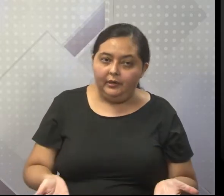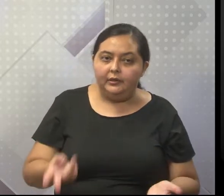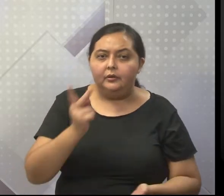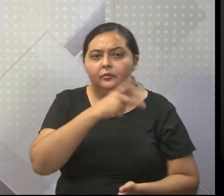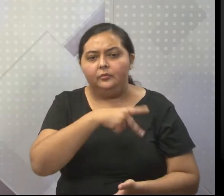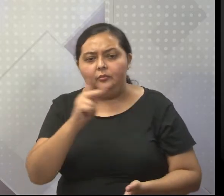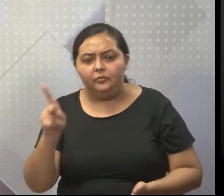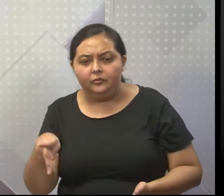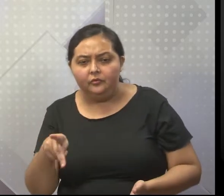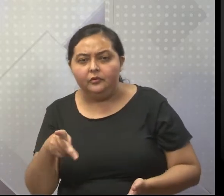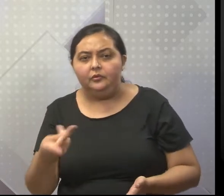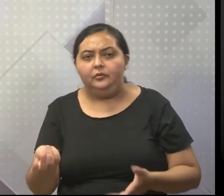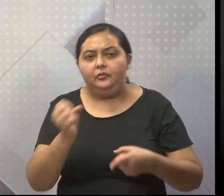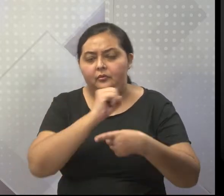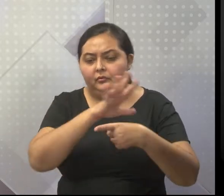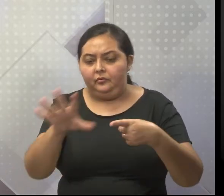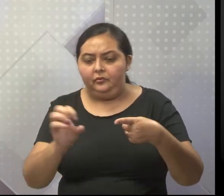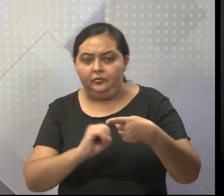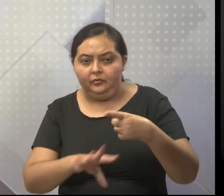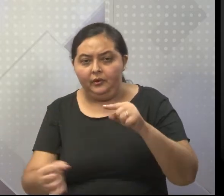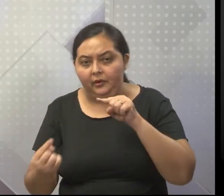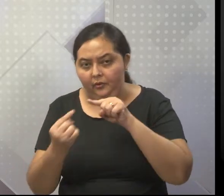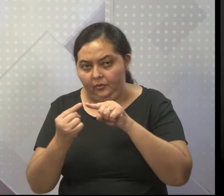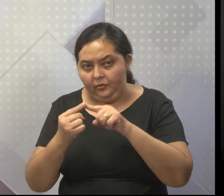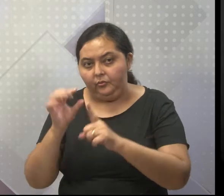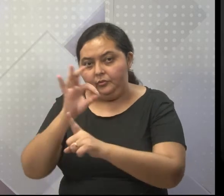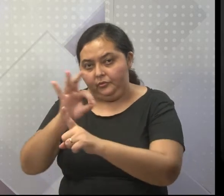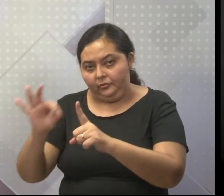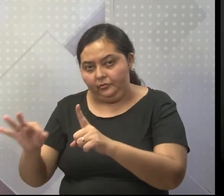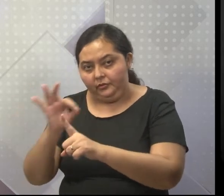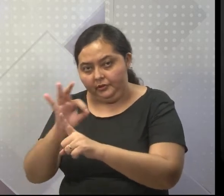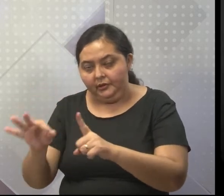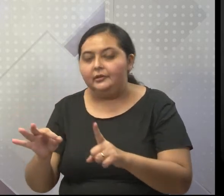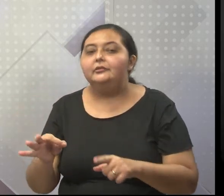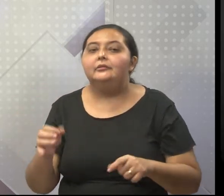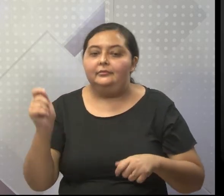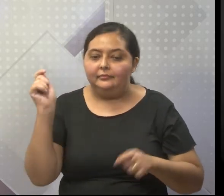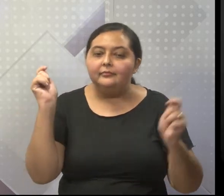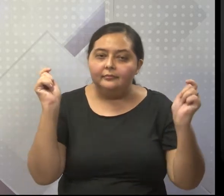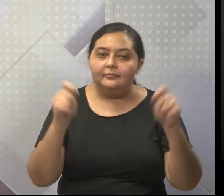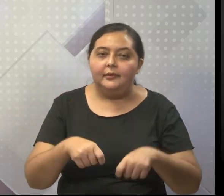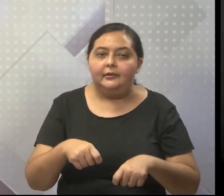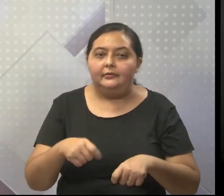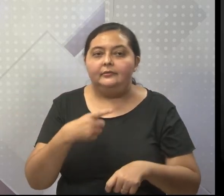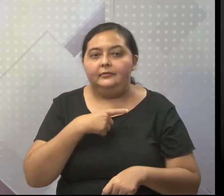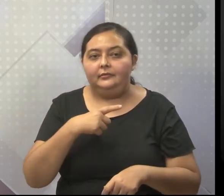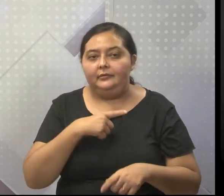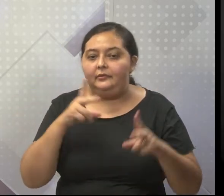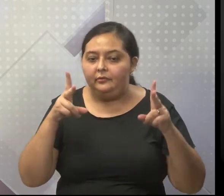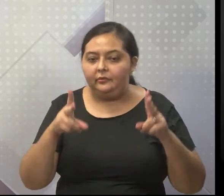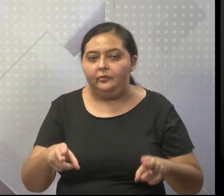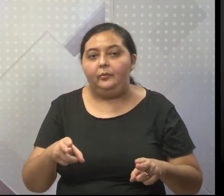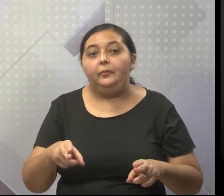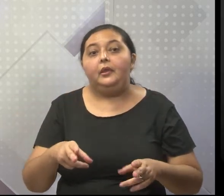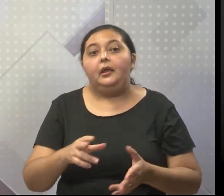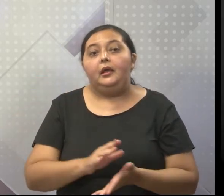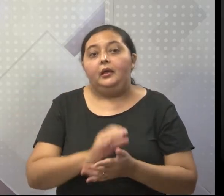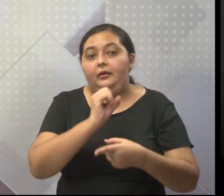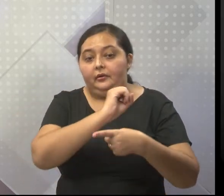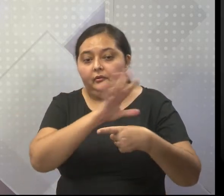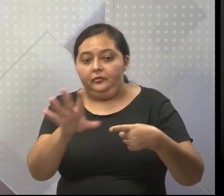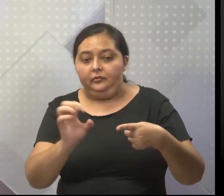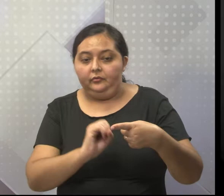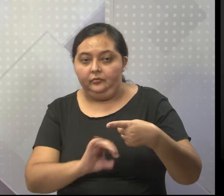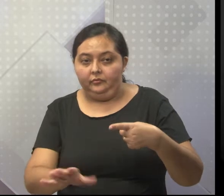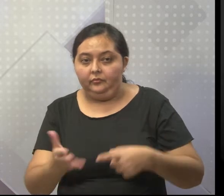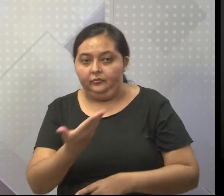essa relação da fração com a porcentagem? Existe sim. Lembrando que aí você vê que na fração, no caso dela